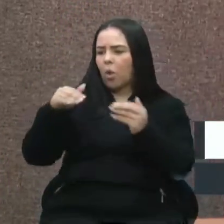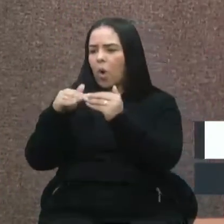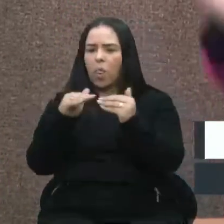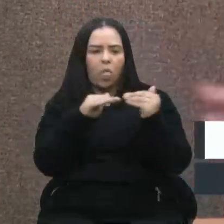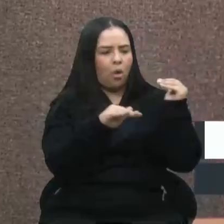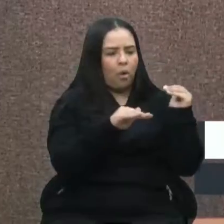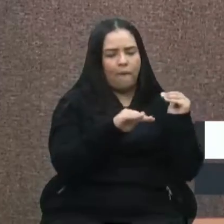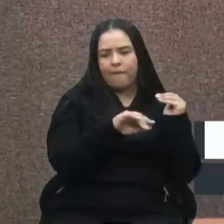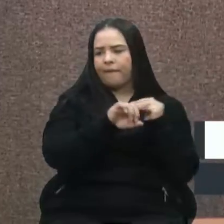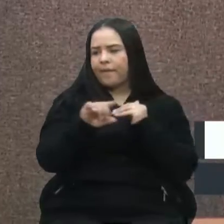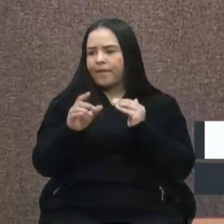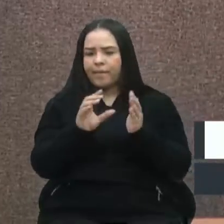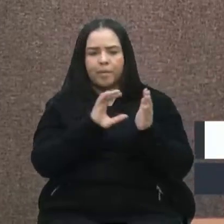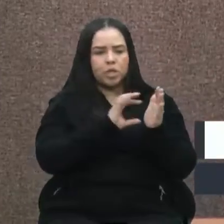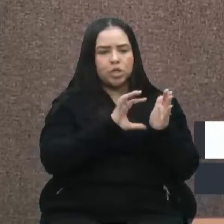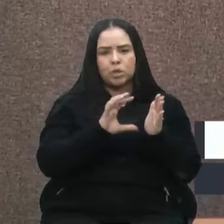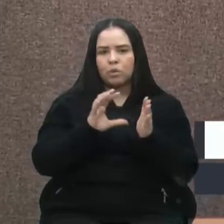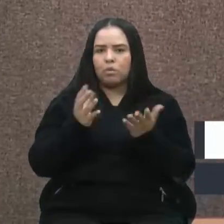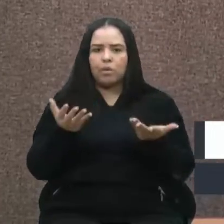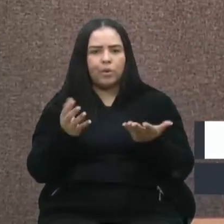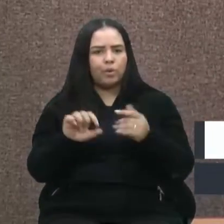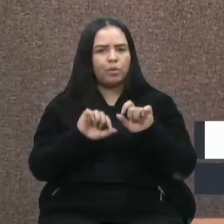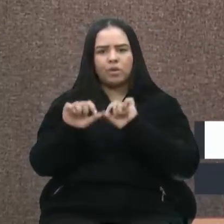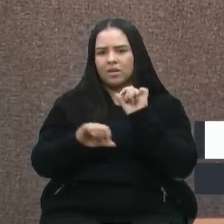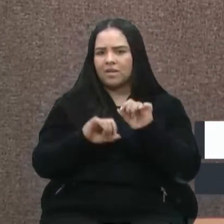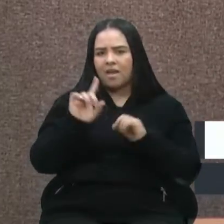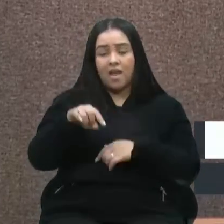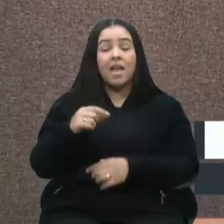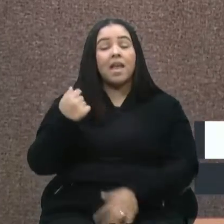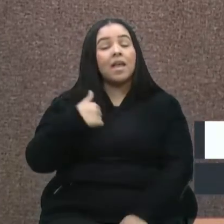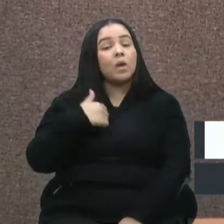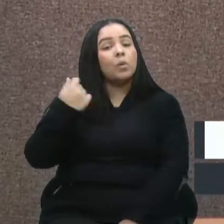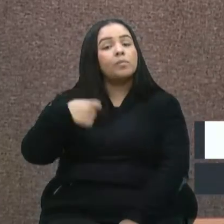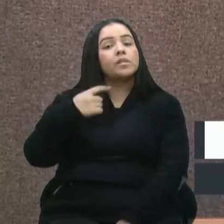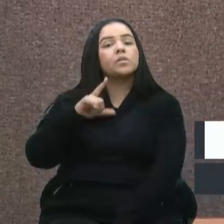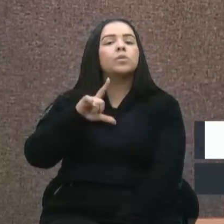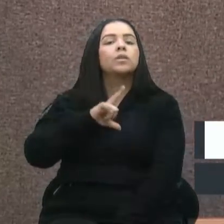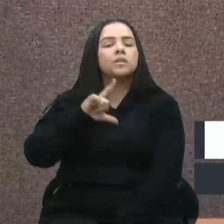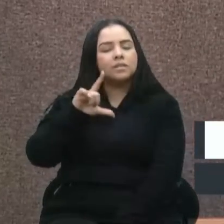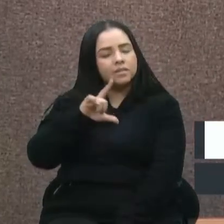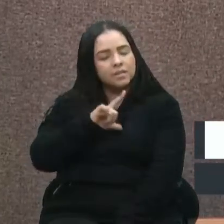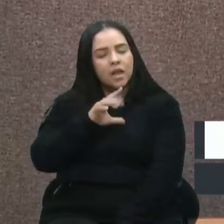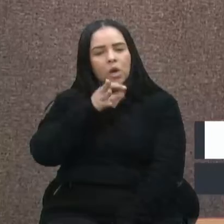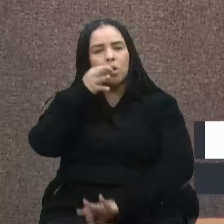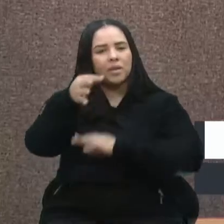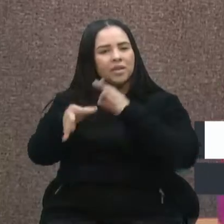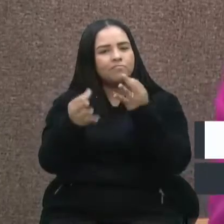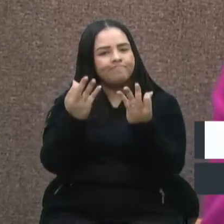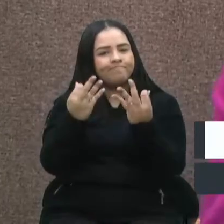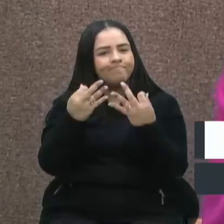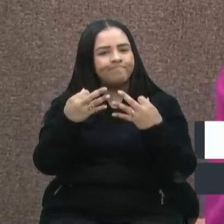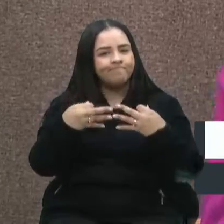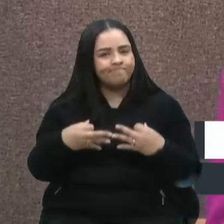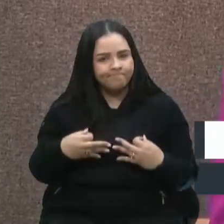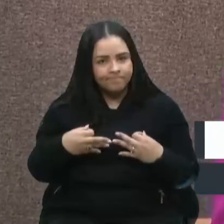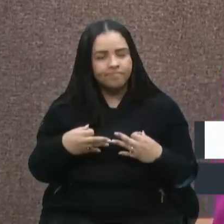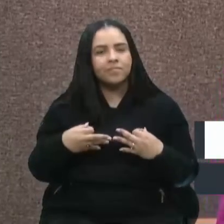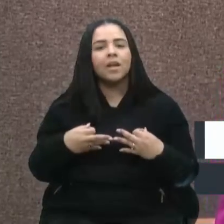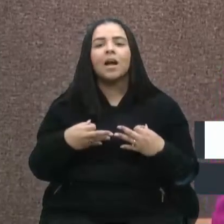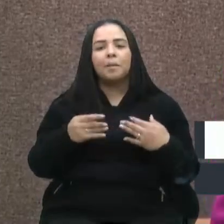bancada de oposição o que quer que seja eu gosto de argumentos para embasar as minhas decisões e